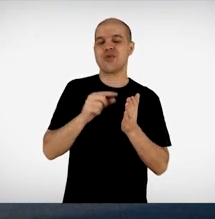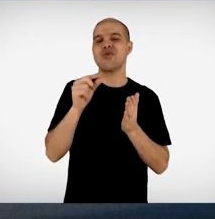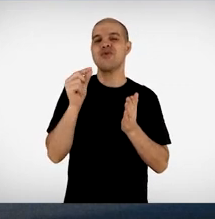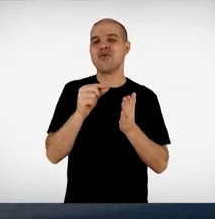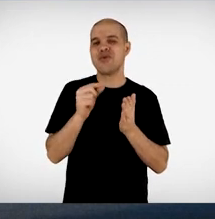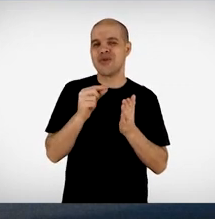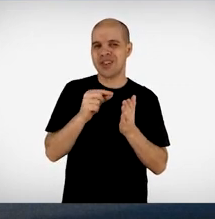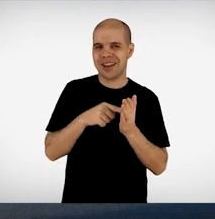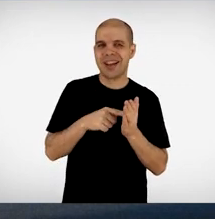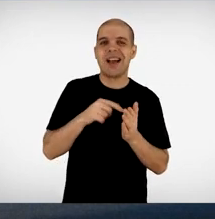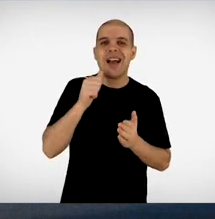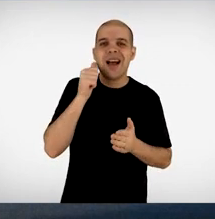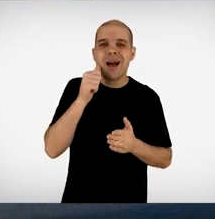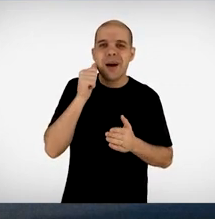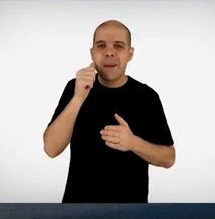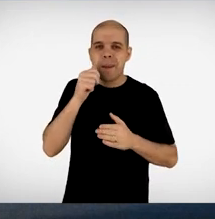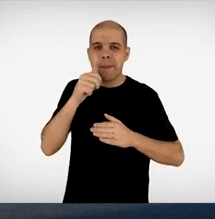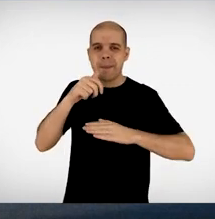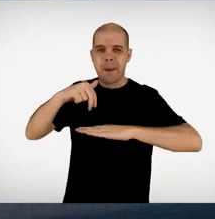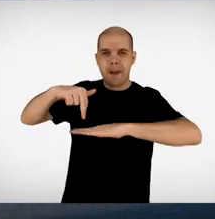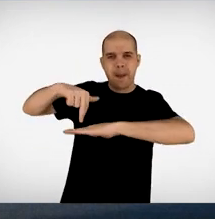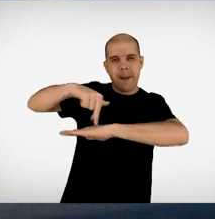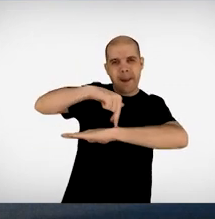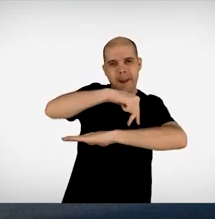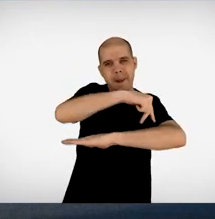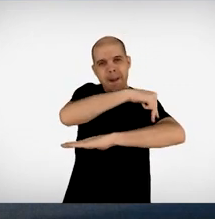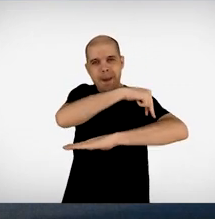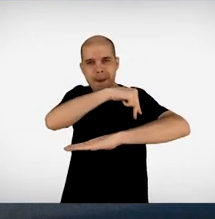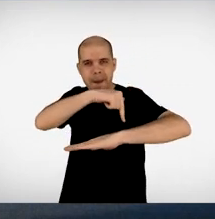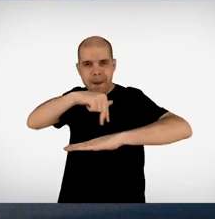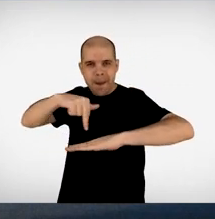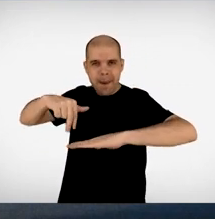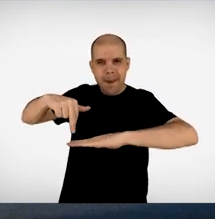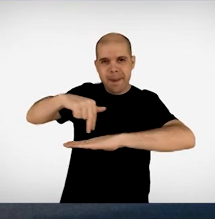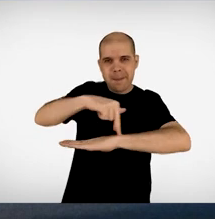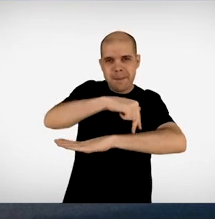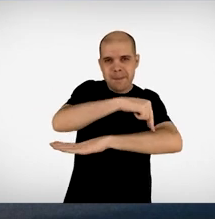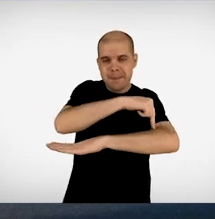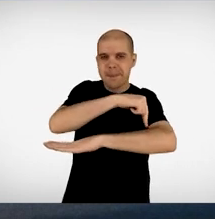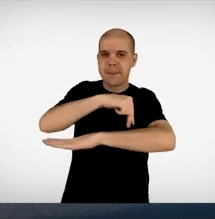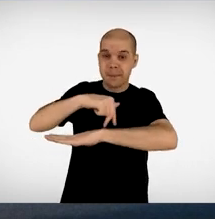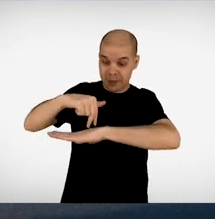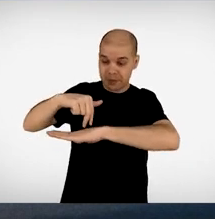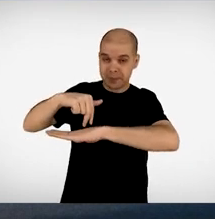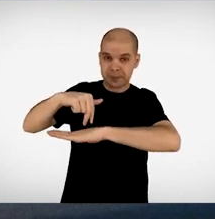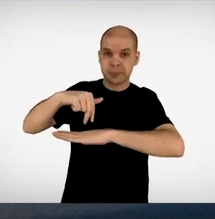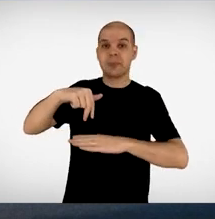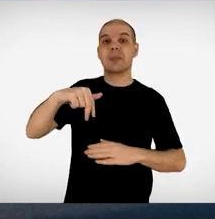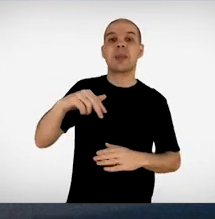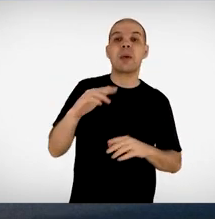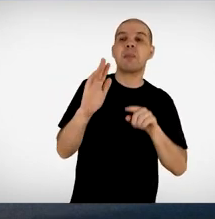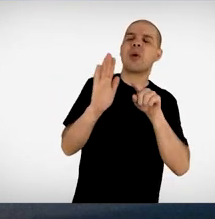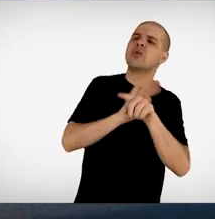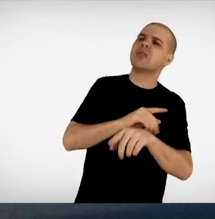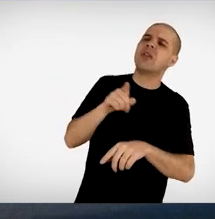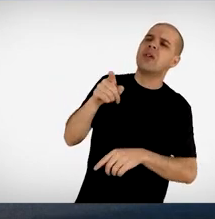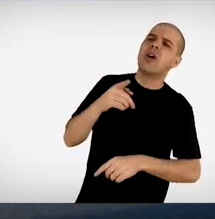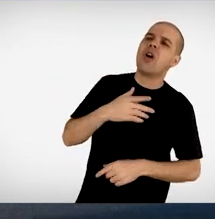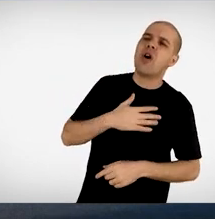bobagens de revista? E aí era uma modelo, e era essa pergunta para ela, e alguém perguntava assim, e um homem? Ela falava assim, o oposto do